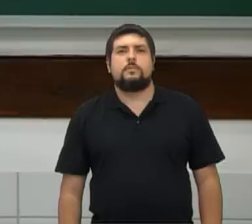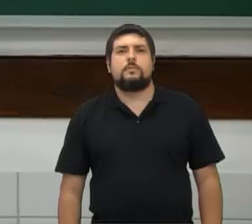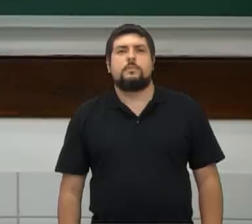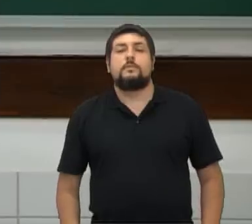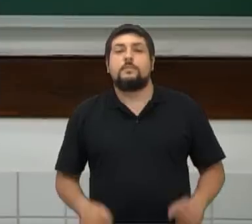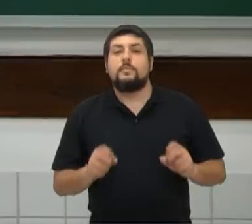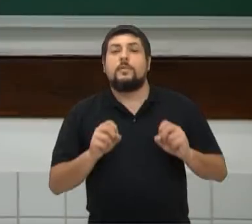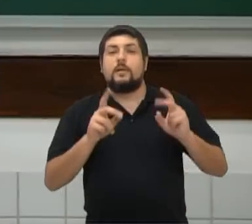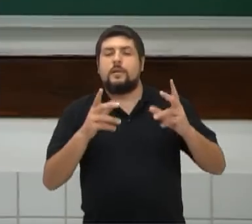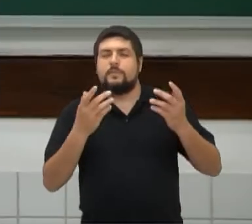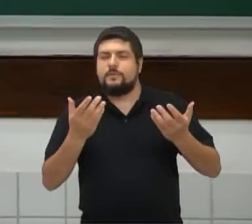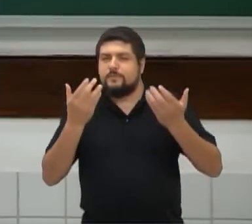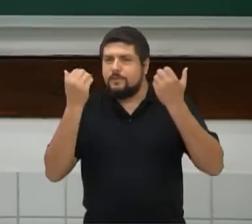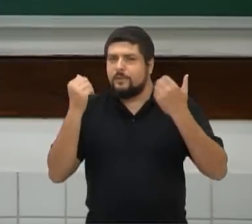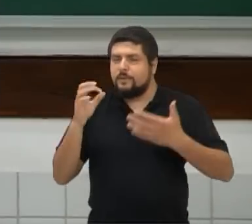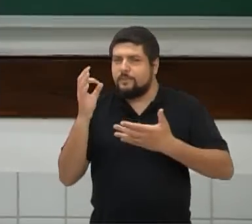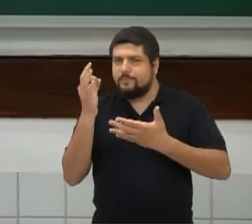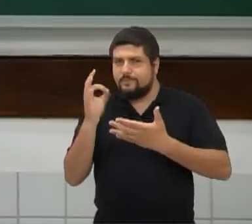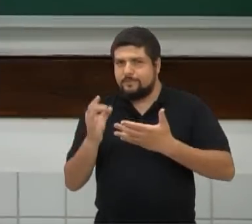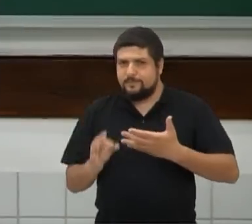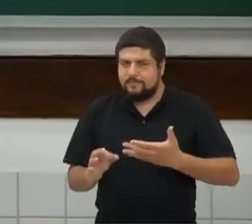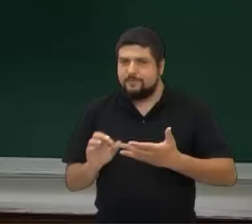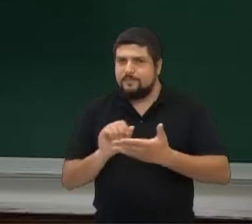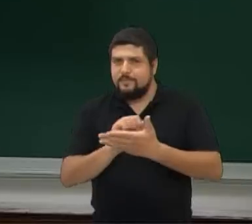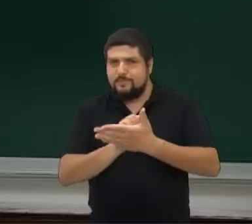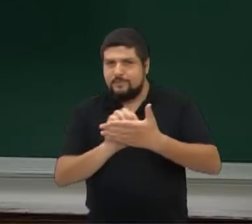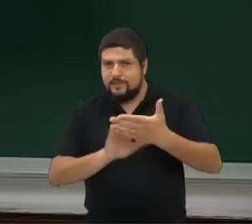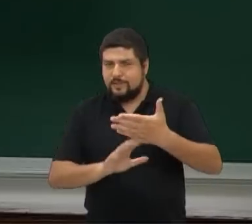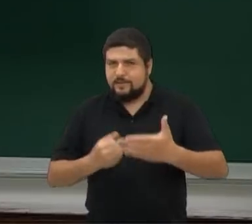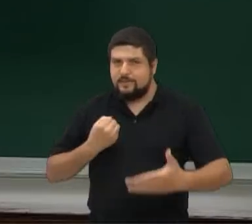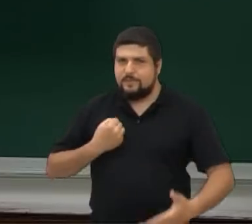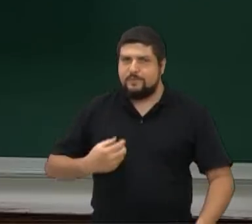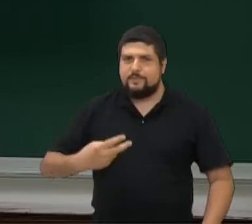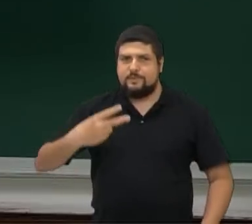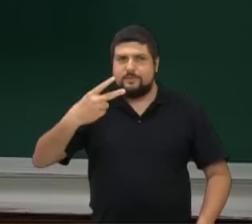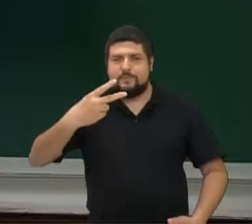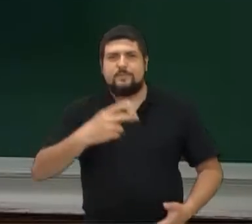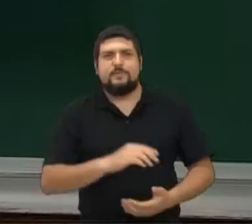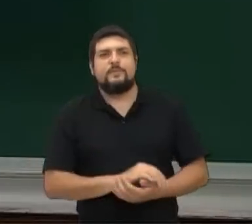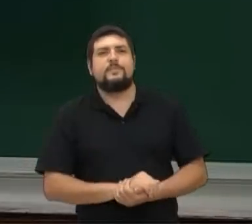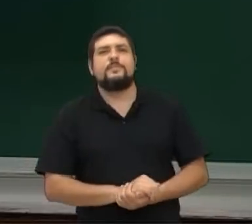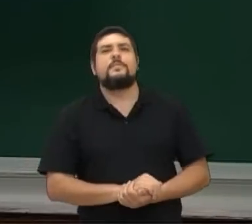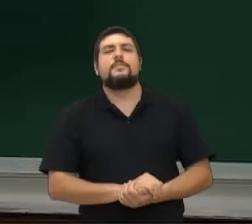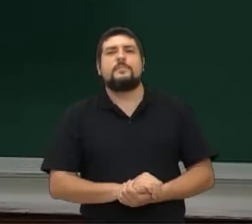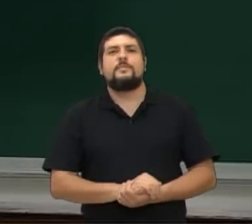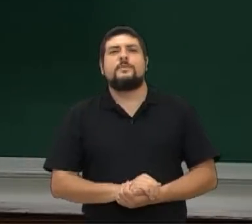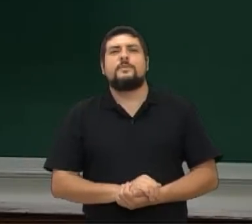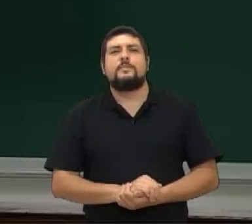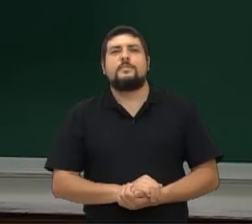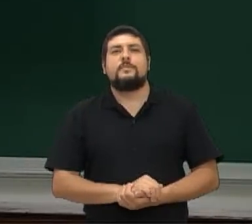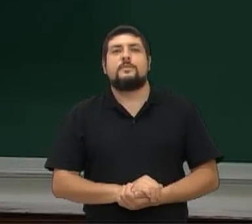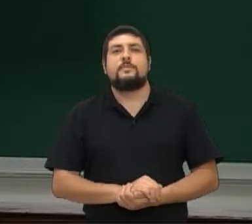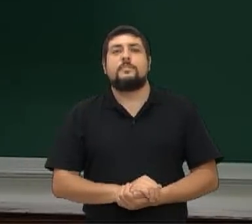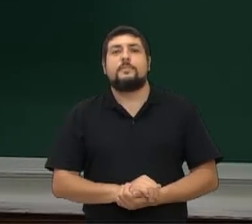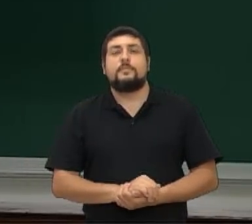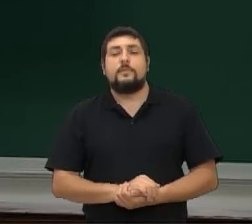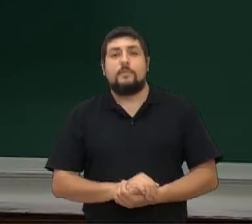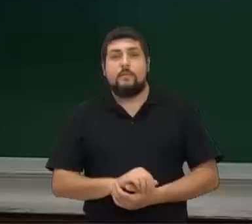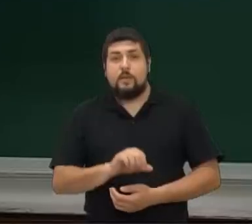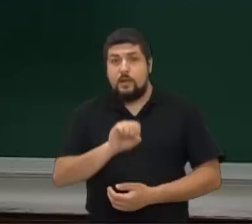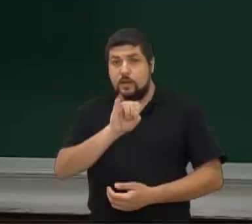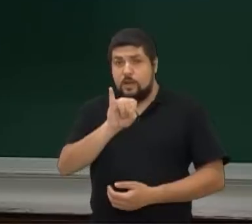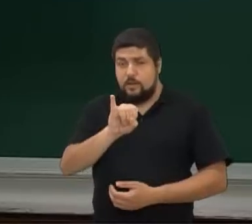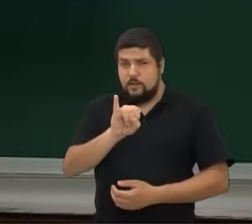Vamos lá então, corrigindo o nosso exercício 2, tá? Então veja, se a gente analisar aqui